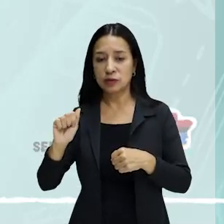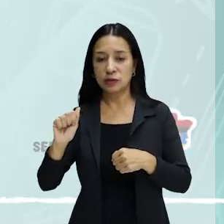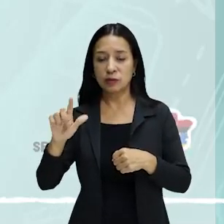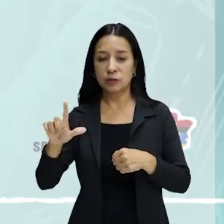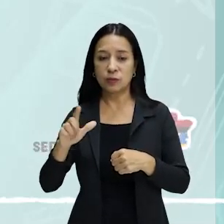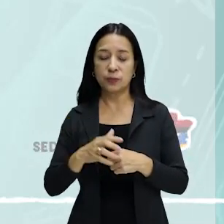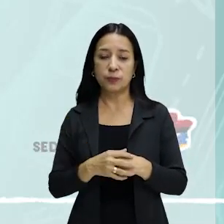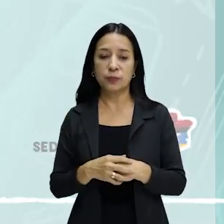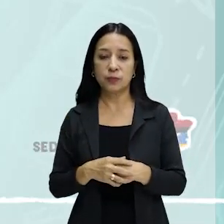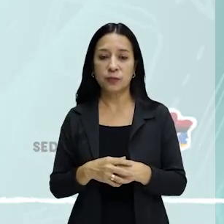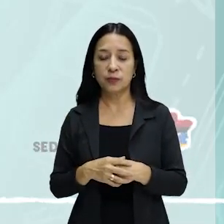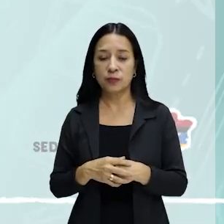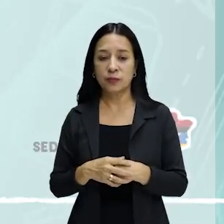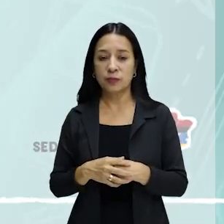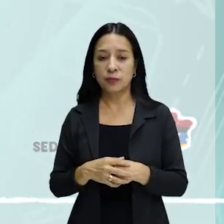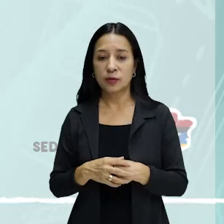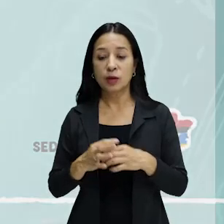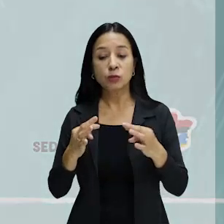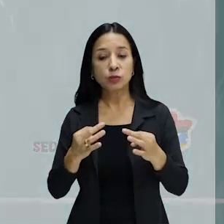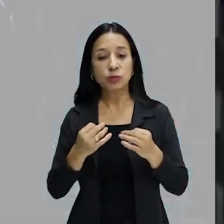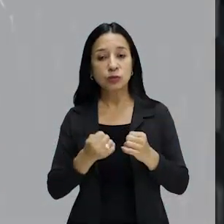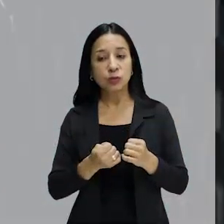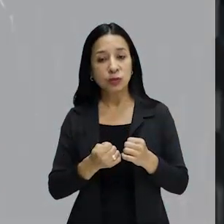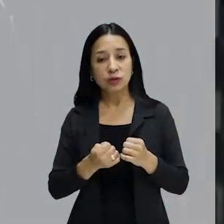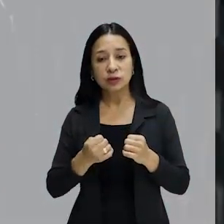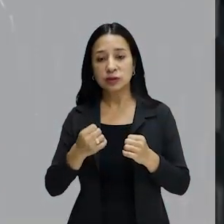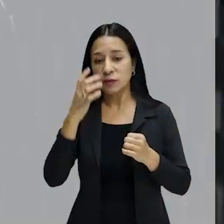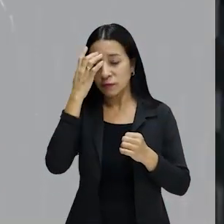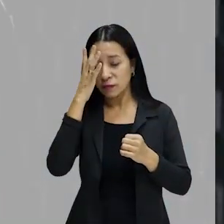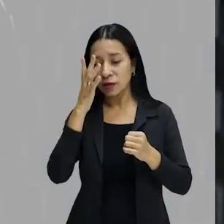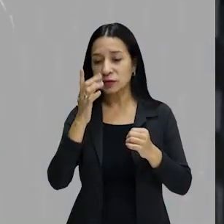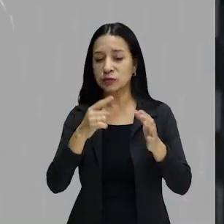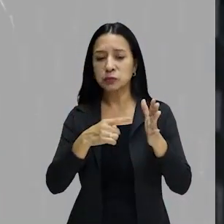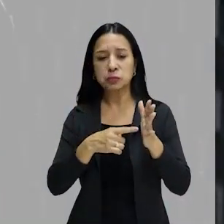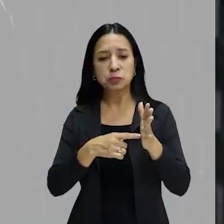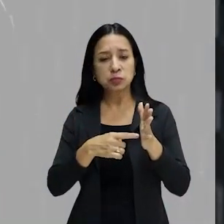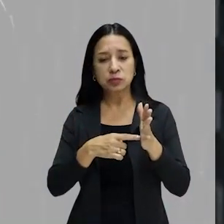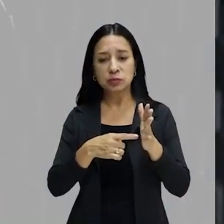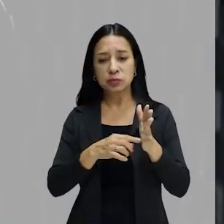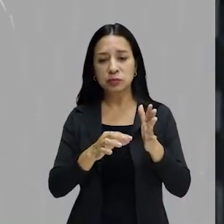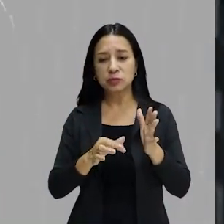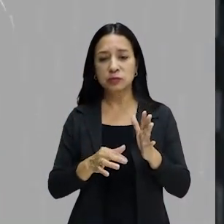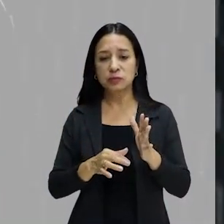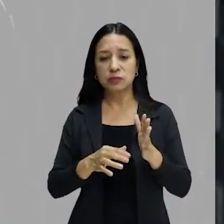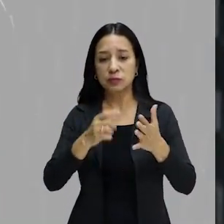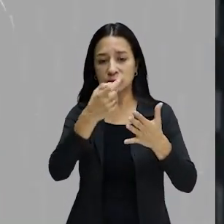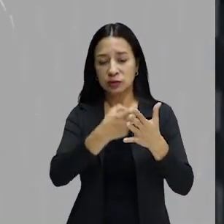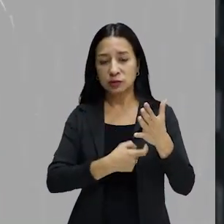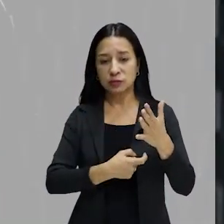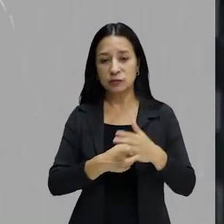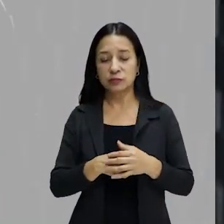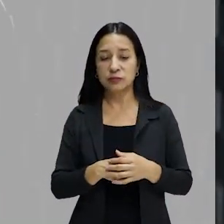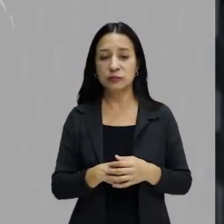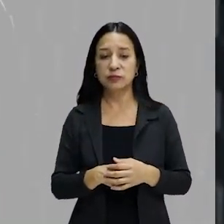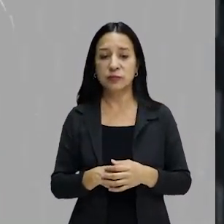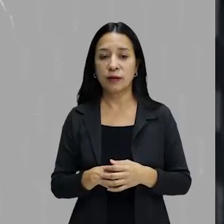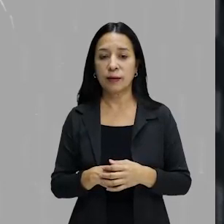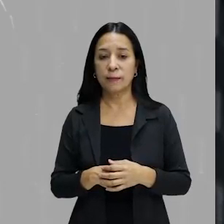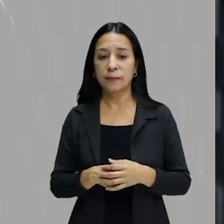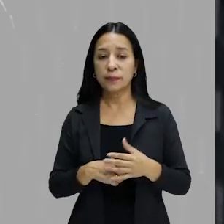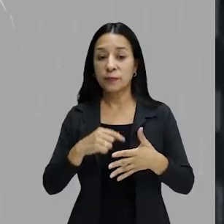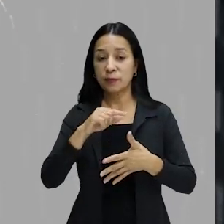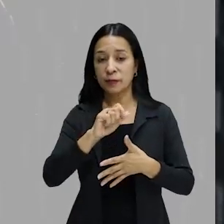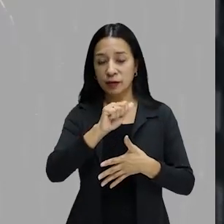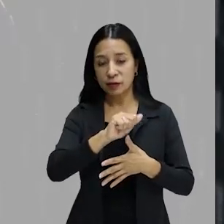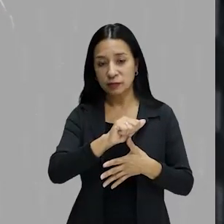de identificar no texto. Vocês concordam comigo? Tenho certeza que sim. Levarei comida para que você